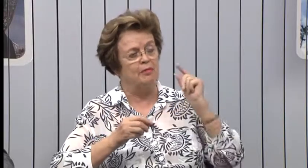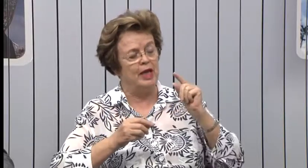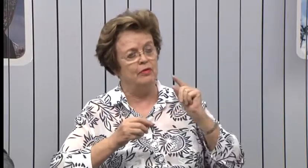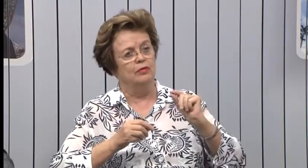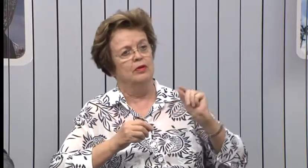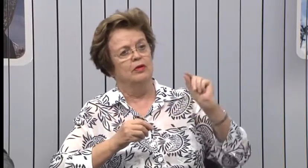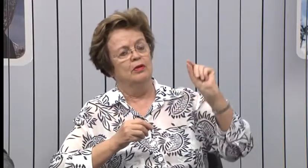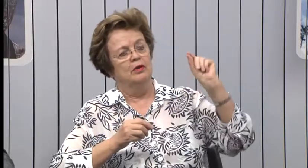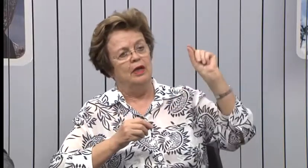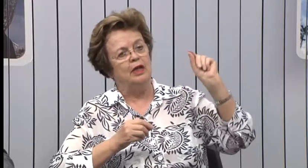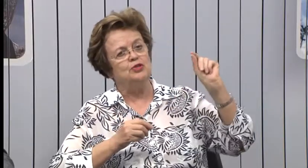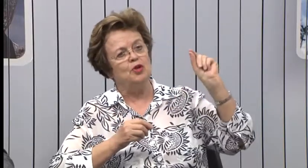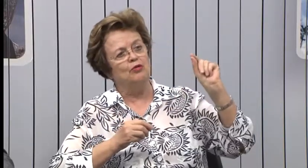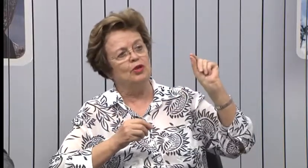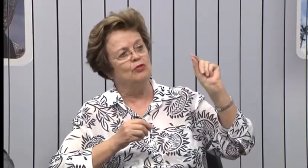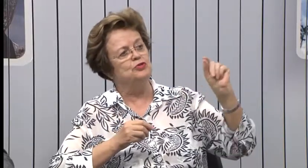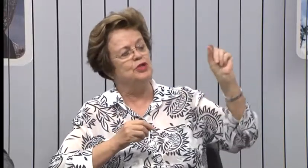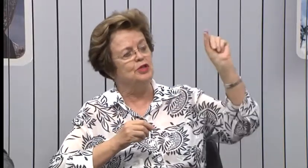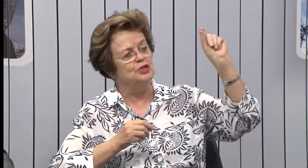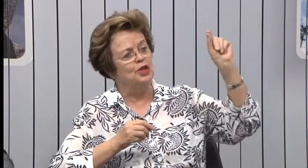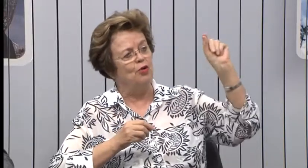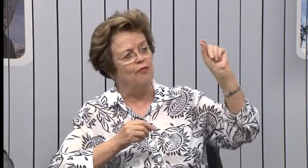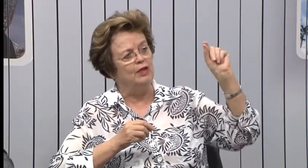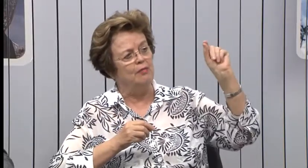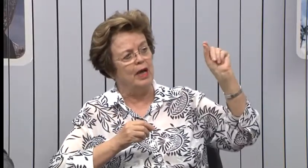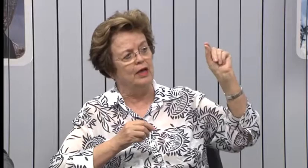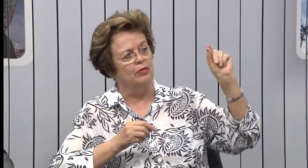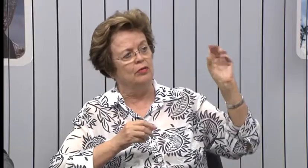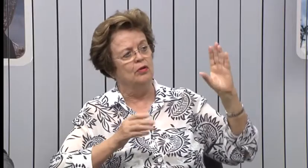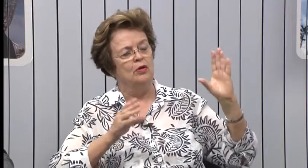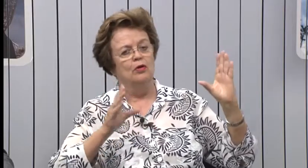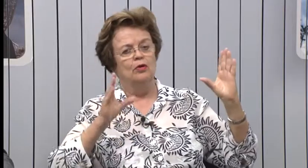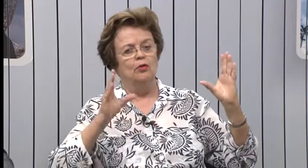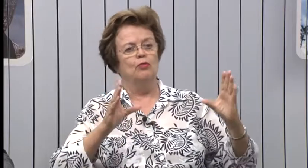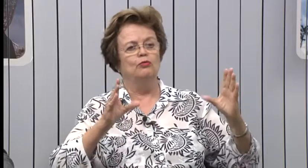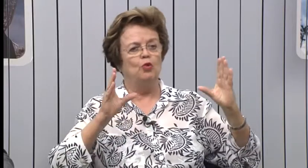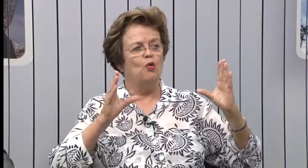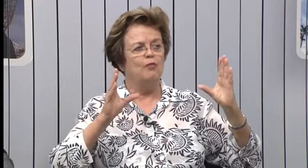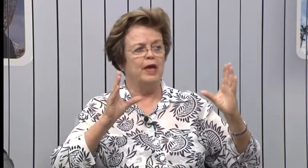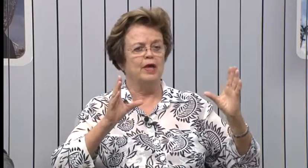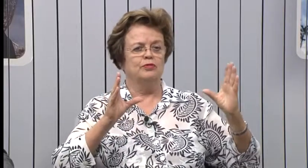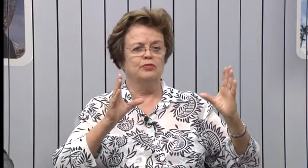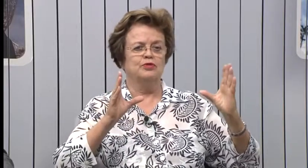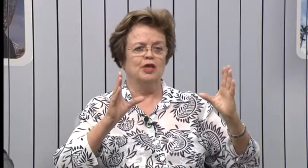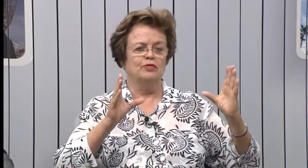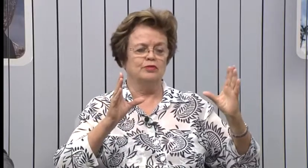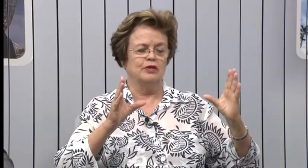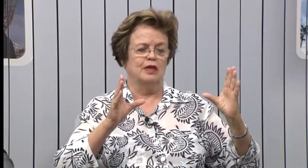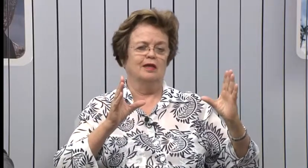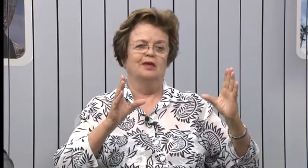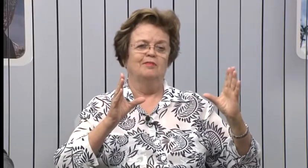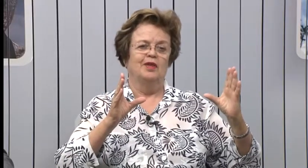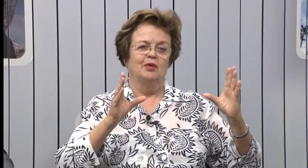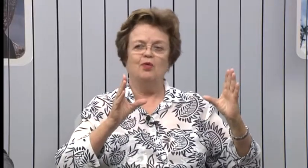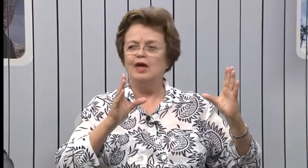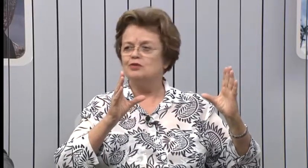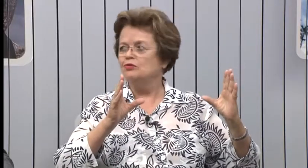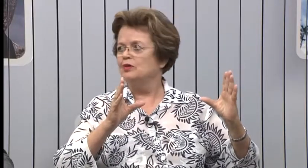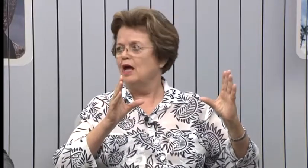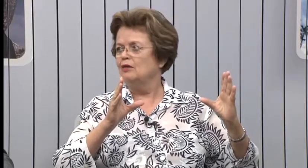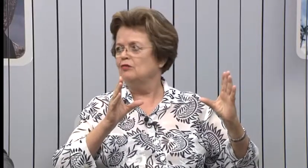Saúde. Primeiro, ele solta no dia 19 de maio um documento dizendo assim,